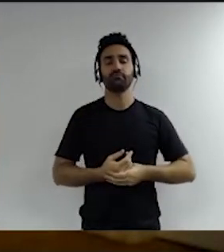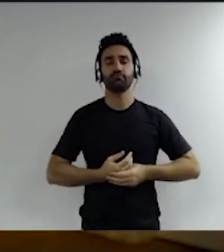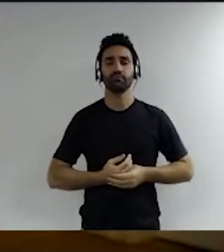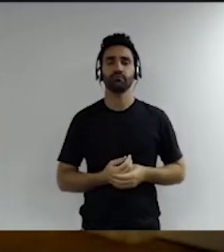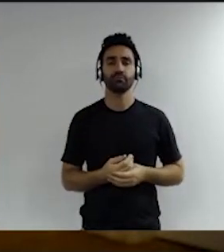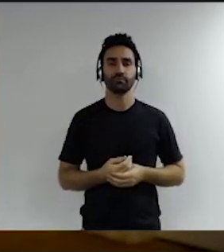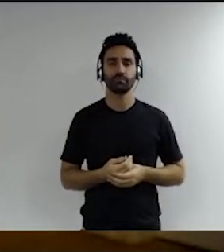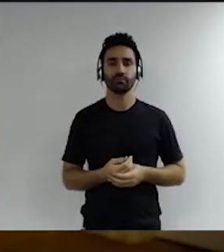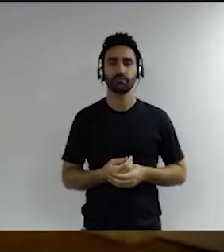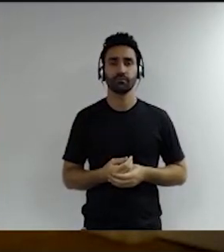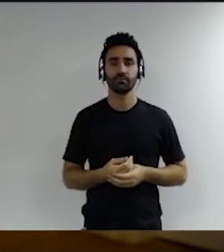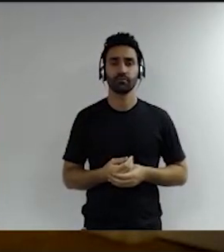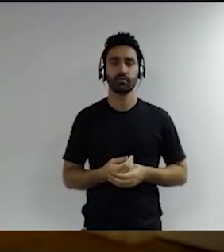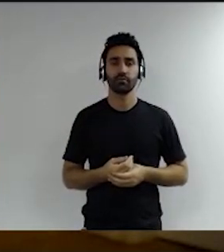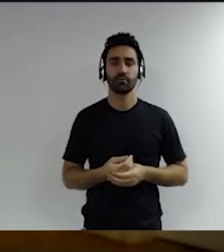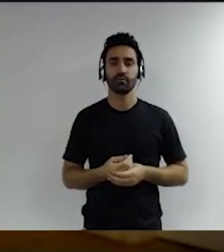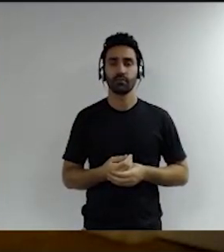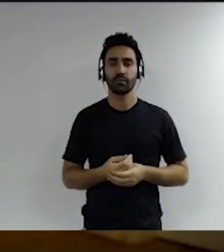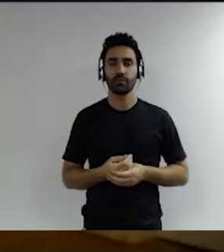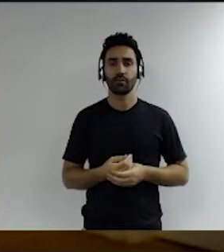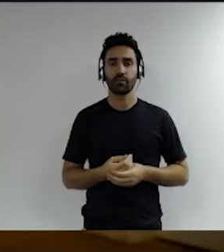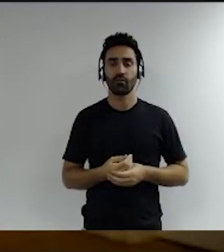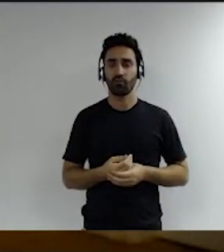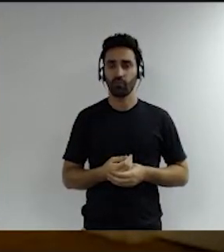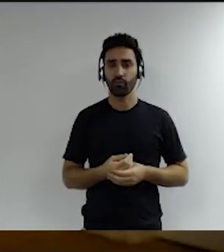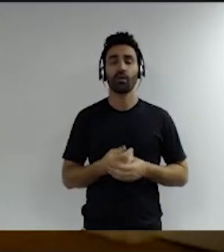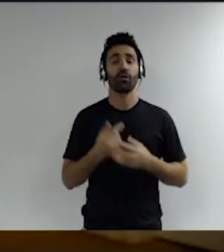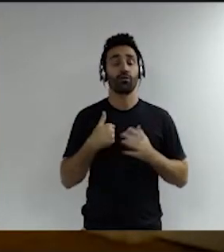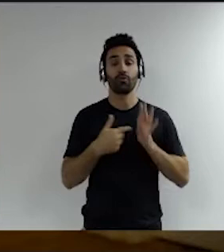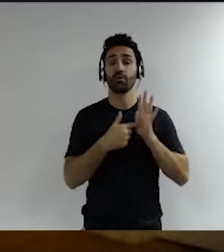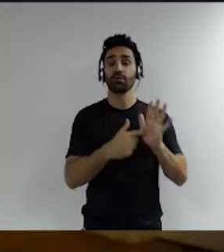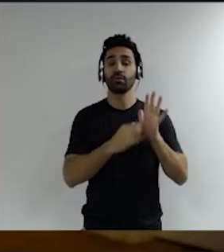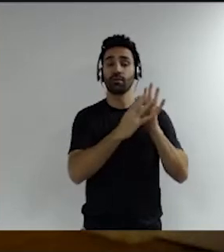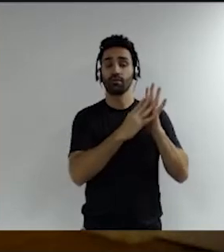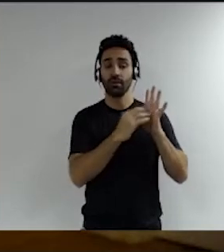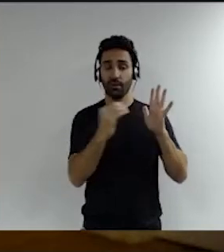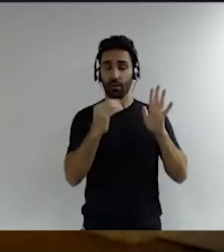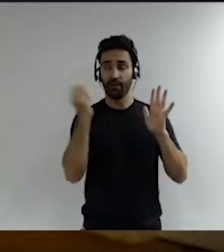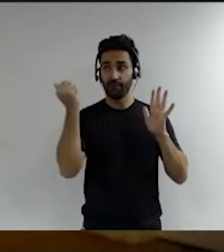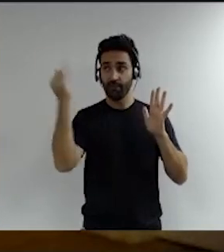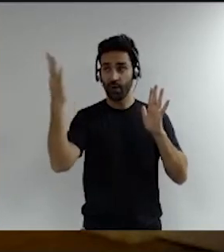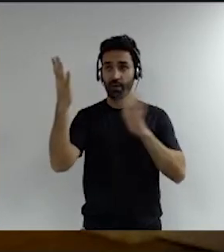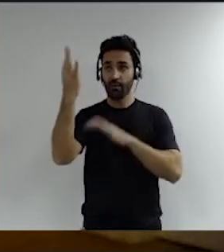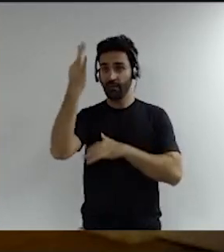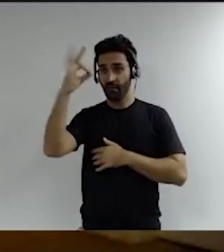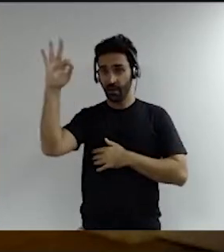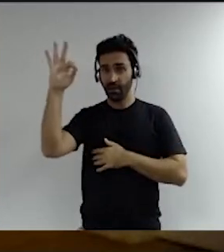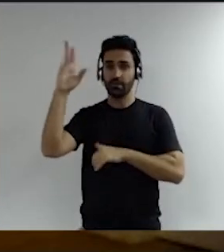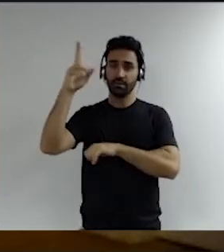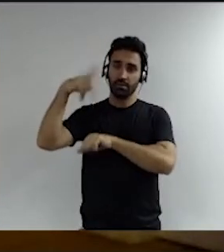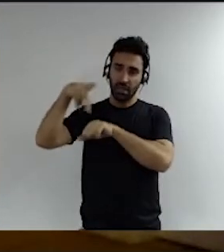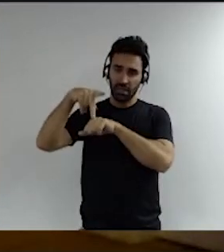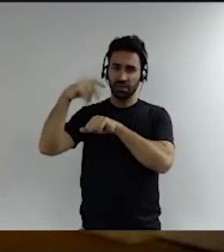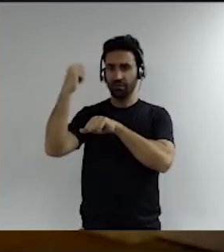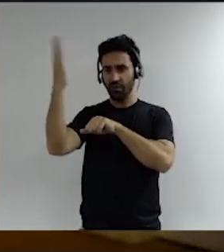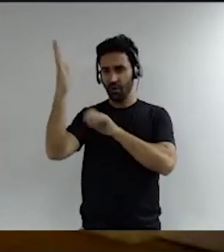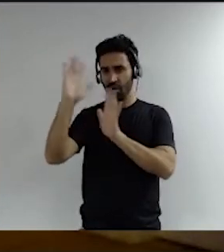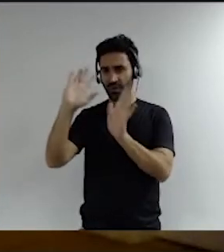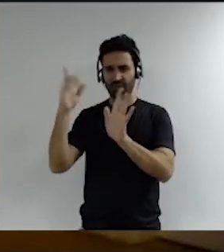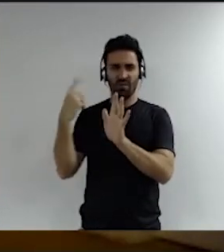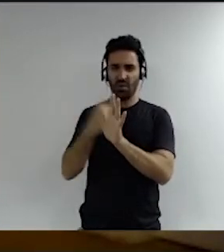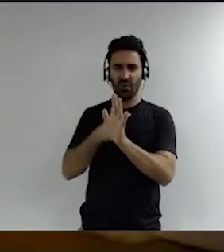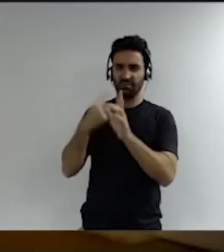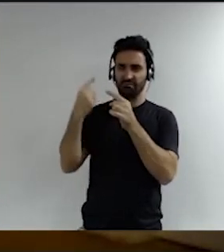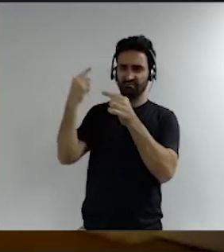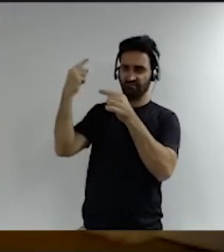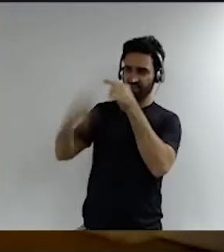Eu vou trazer um precedente, não, eu estou dizendo, estou trazendo modelos de fora para combater. Agora vou trazer um modelo que eu acho que a gente devia nos levar a uma